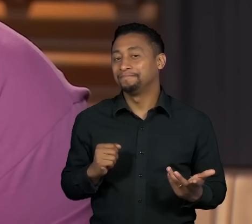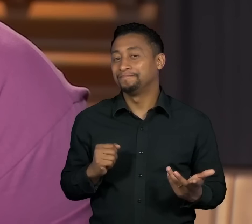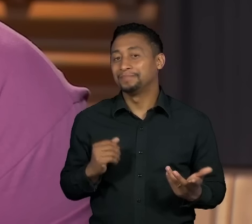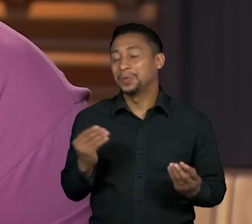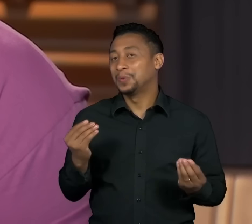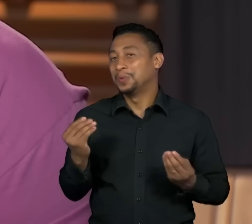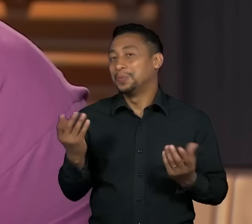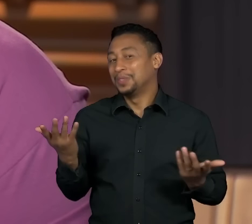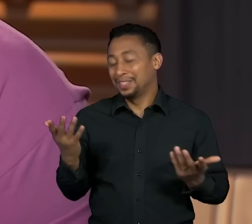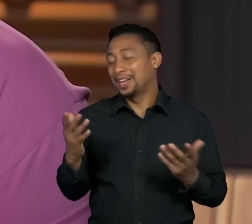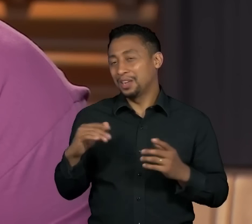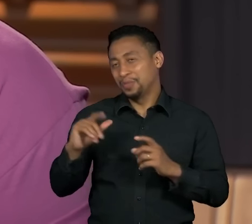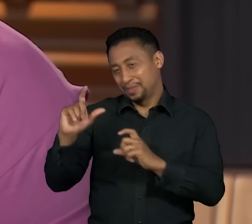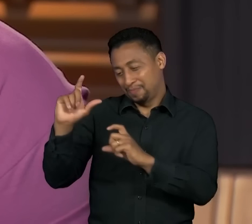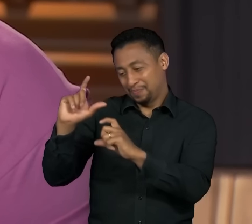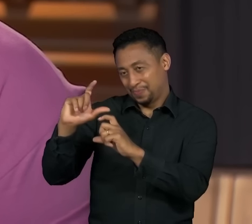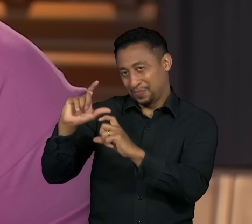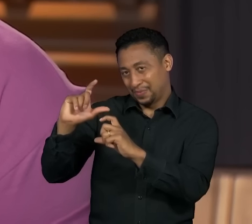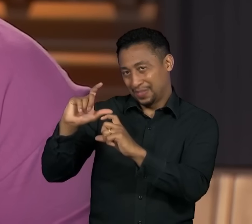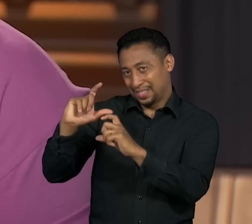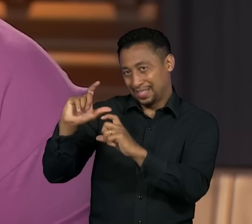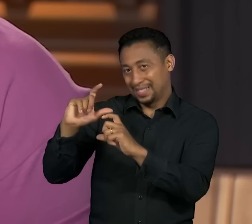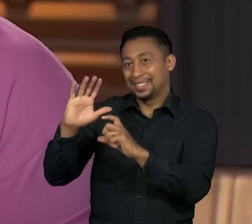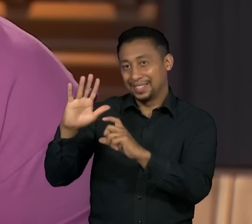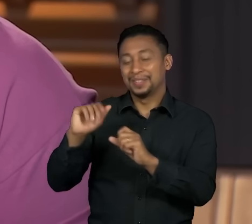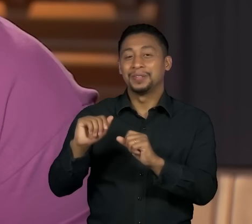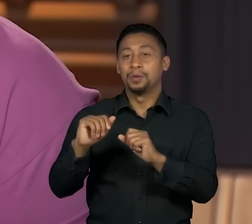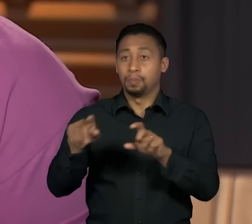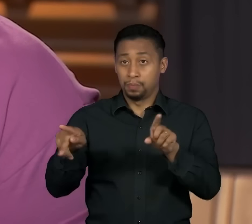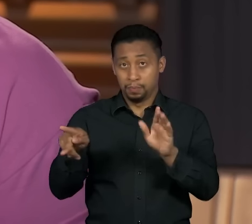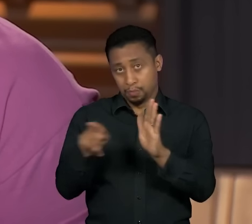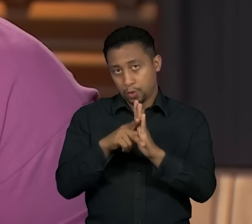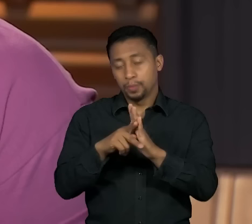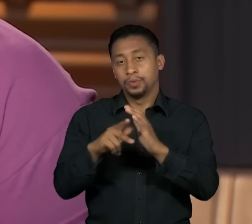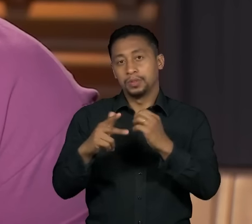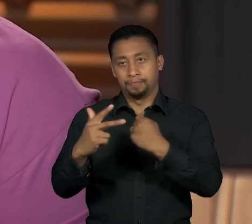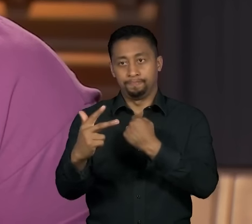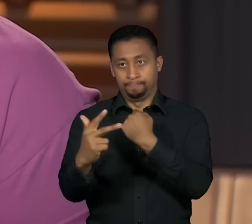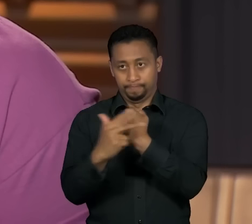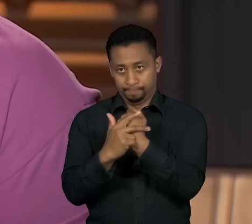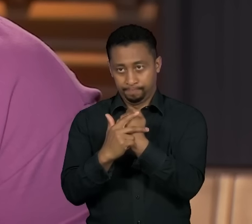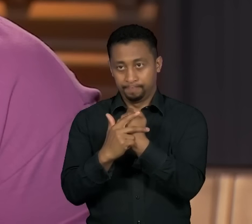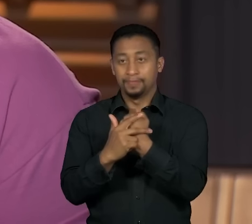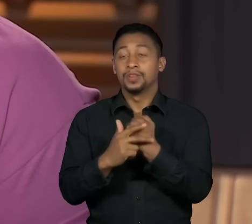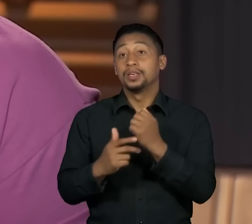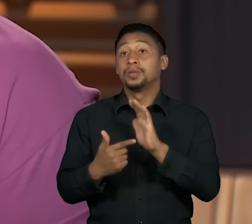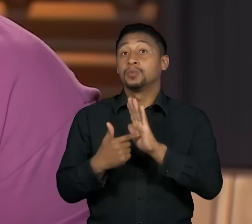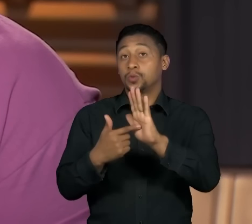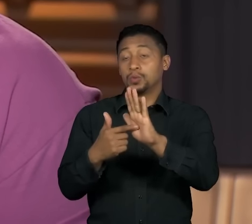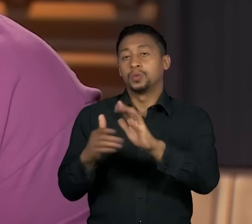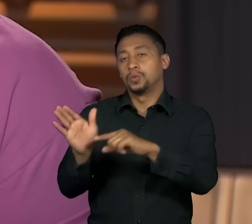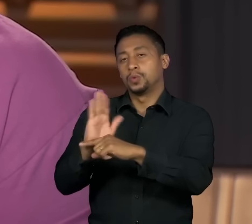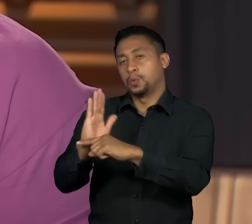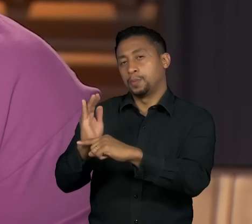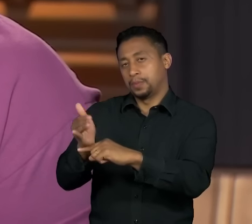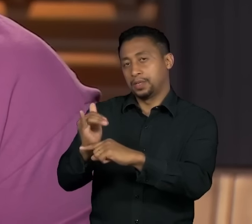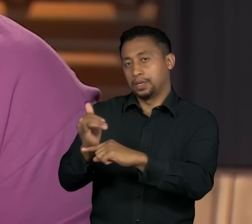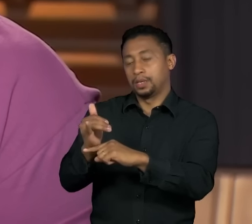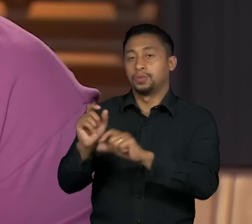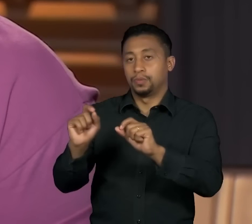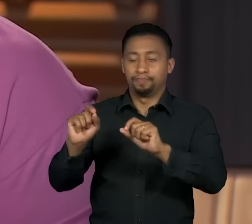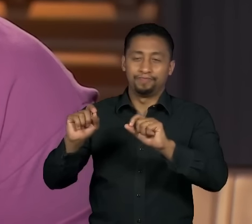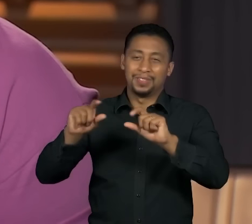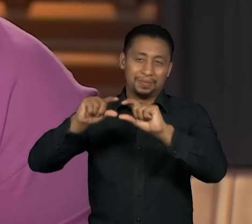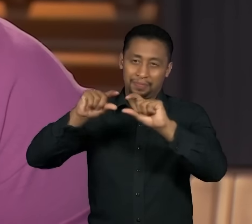esse quadrinho. O Emicida botou no documentário dele uma frase que era: Exu matou